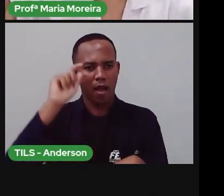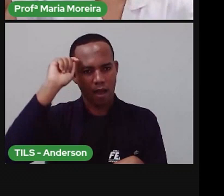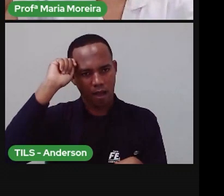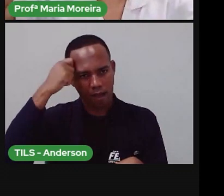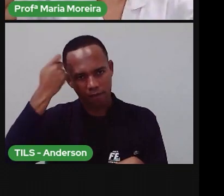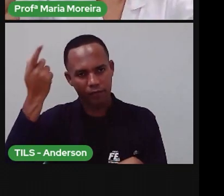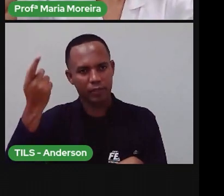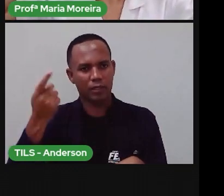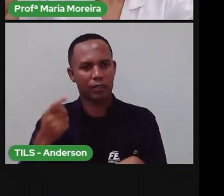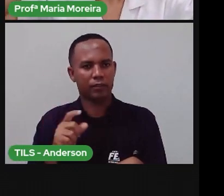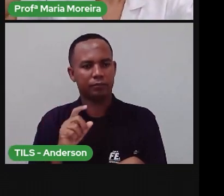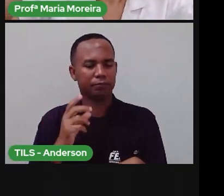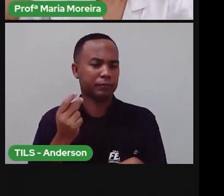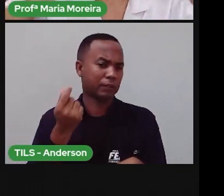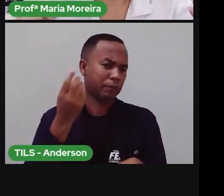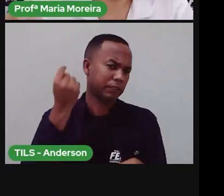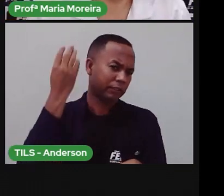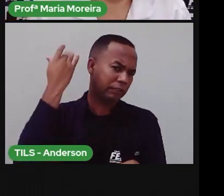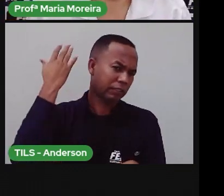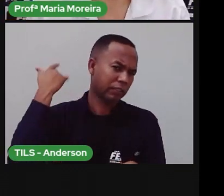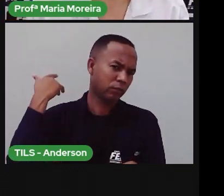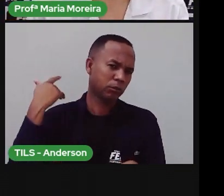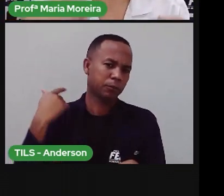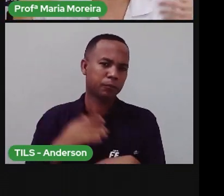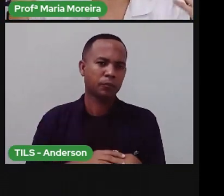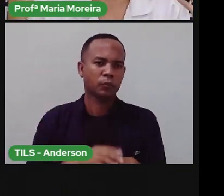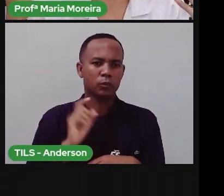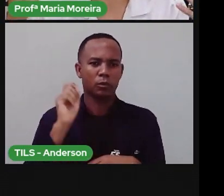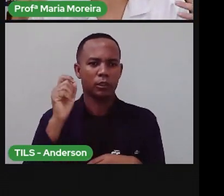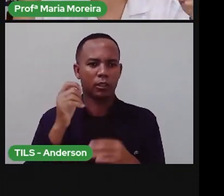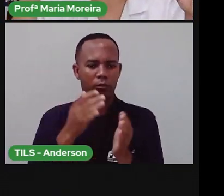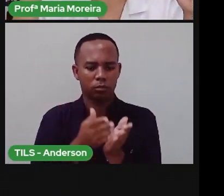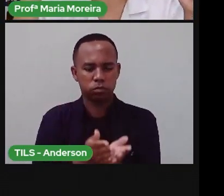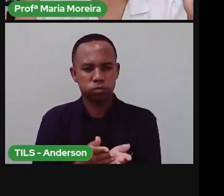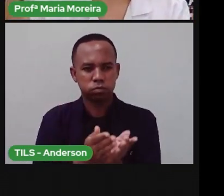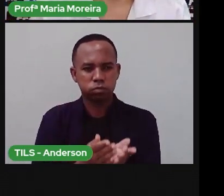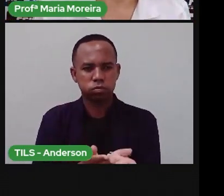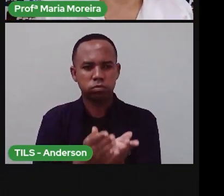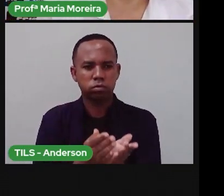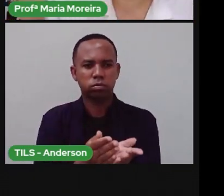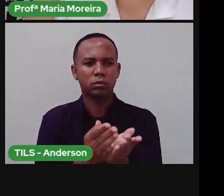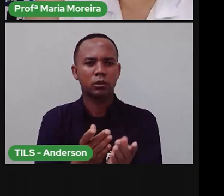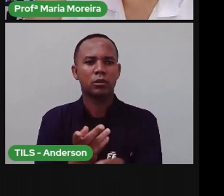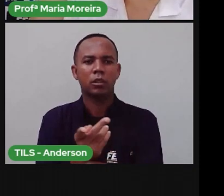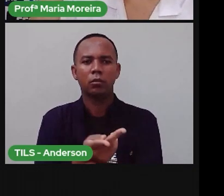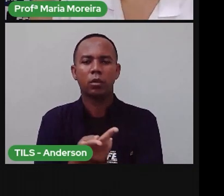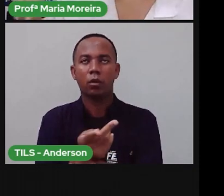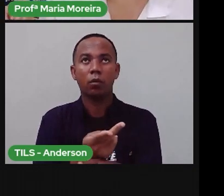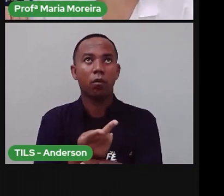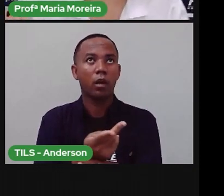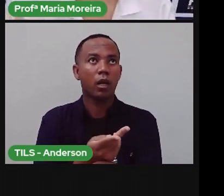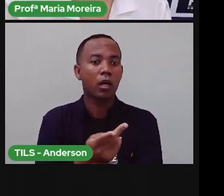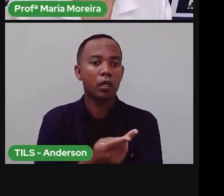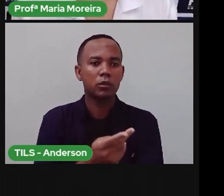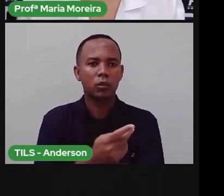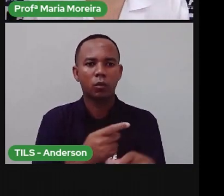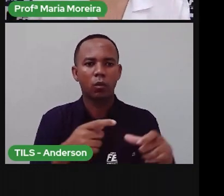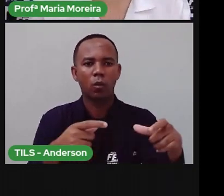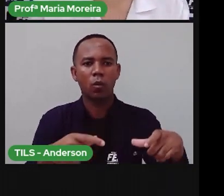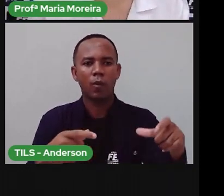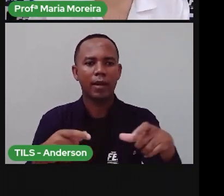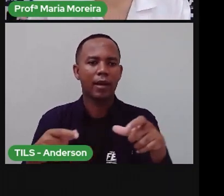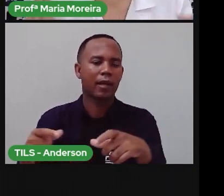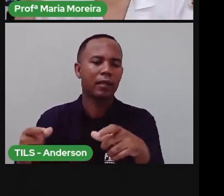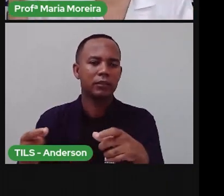Ó, as embarcações que estavam buscando, No, buscando, lembra que a prof falou lá, quando estava falando